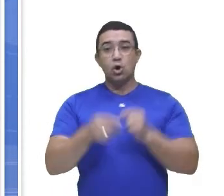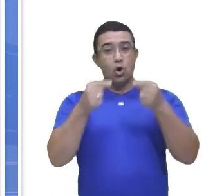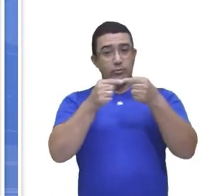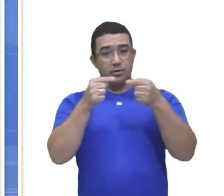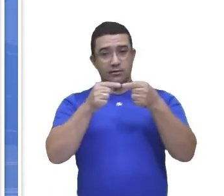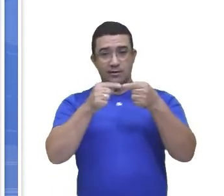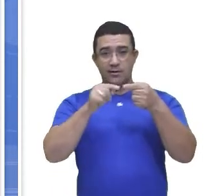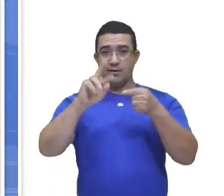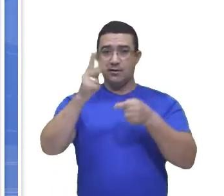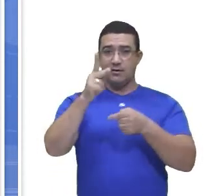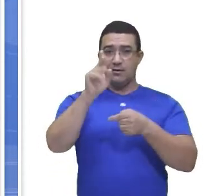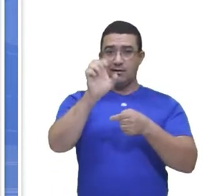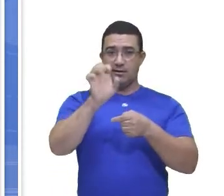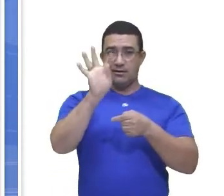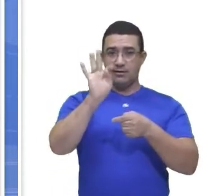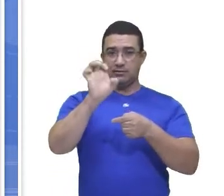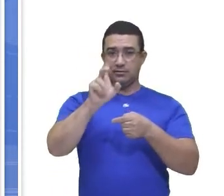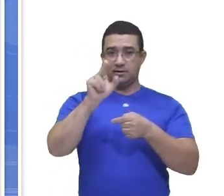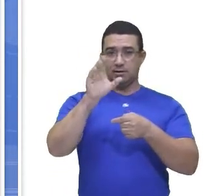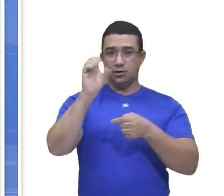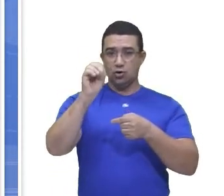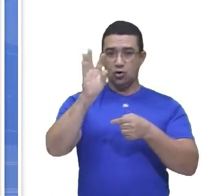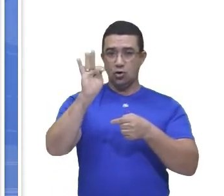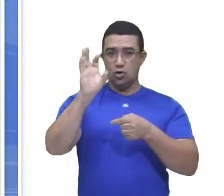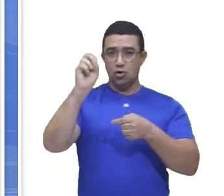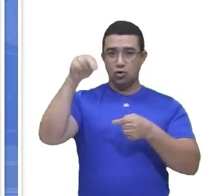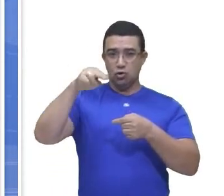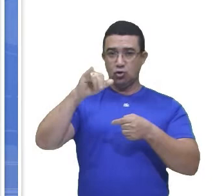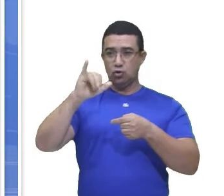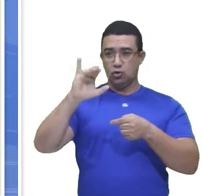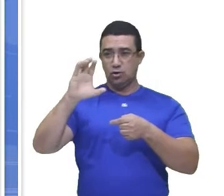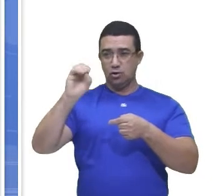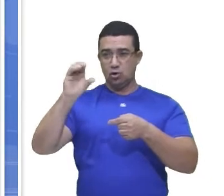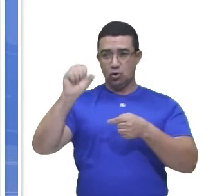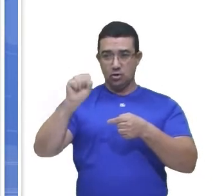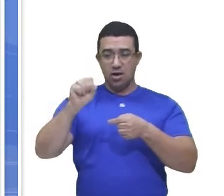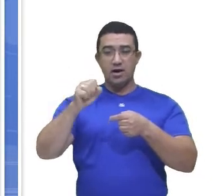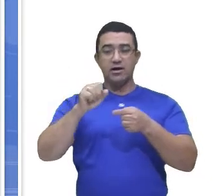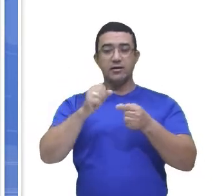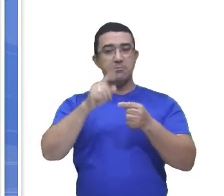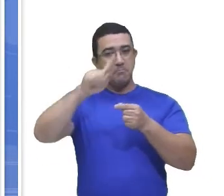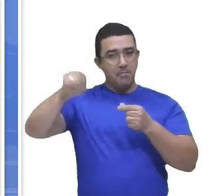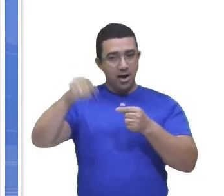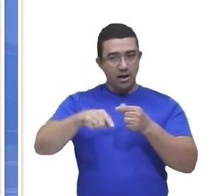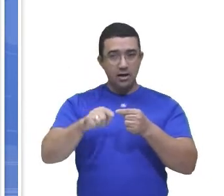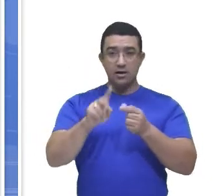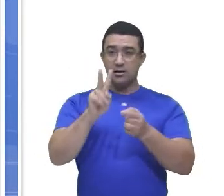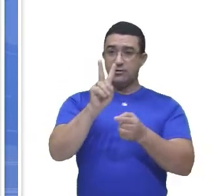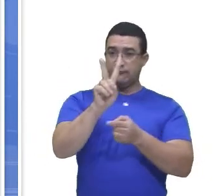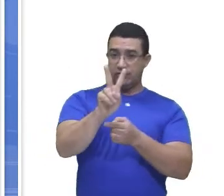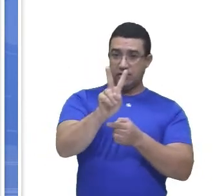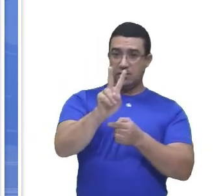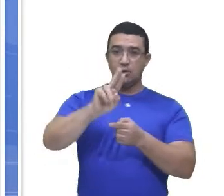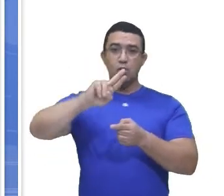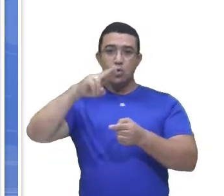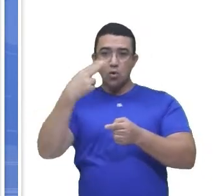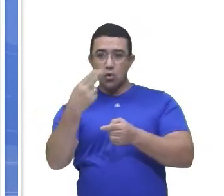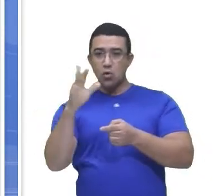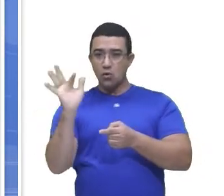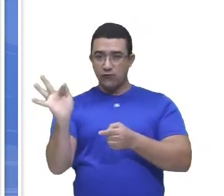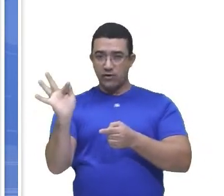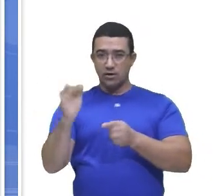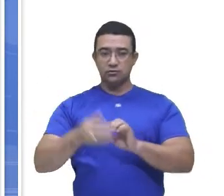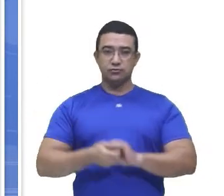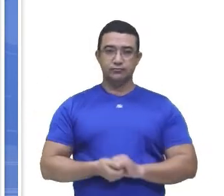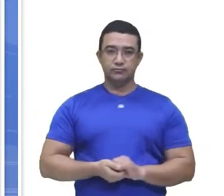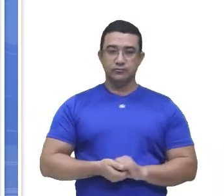e considere verdadeiras ou falsas. Essas afirmações aí só são 3. Você vai